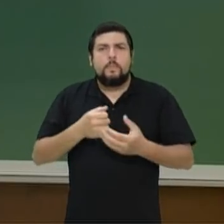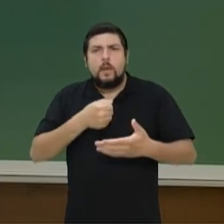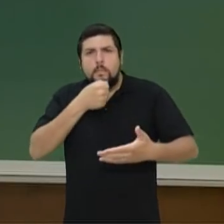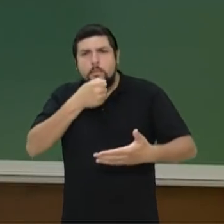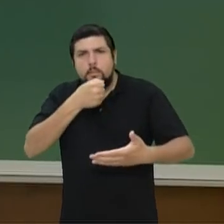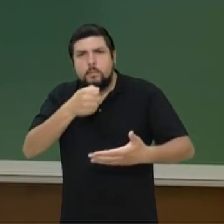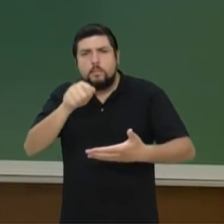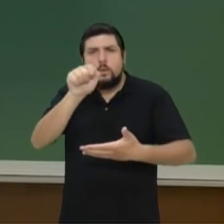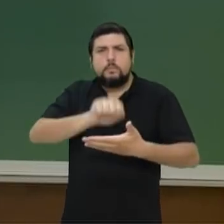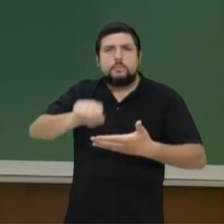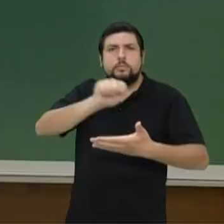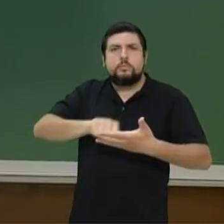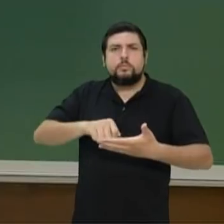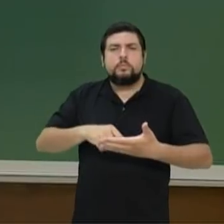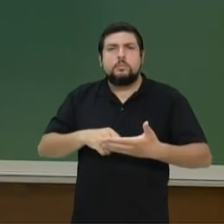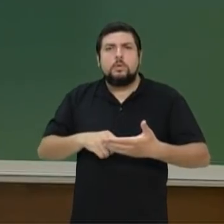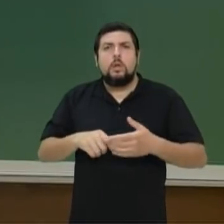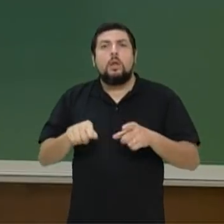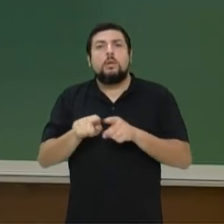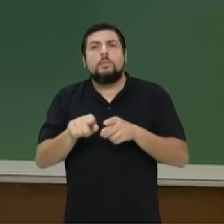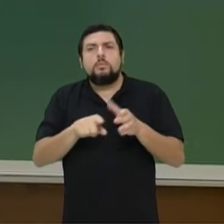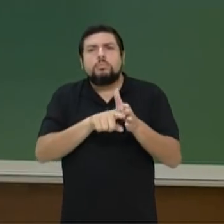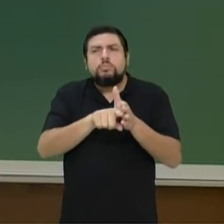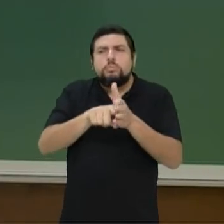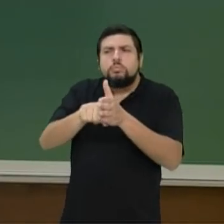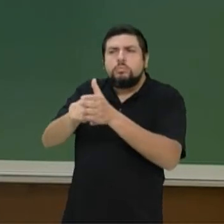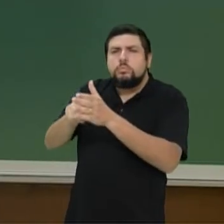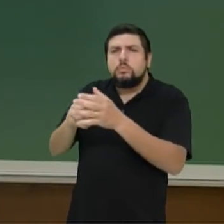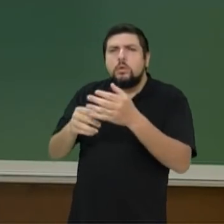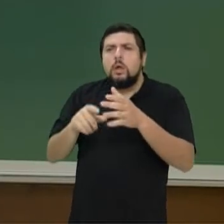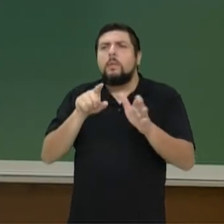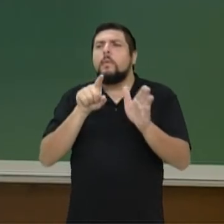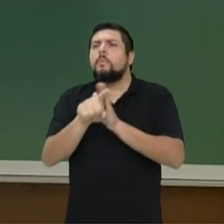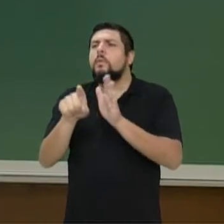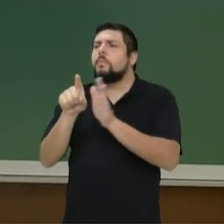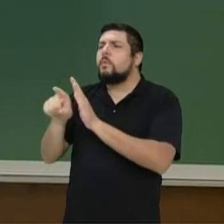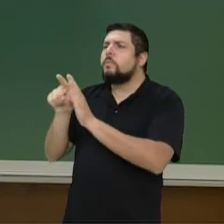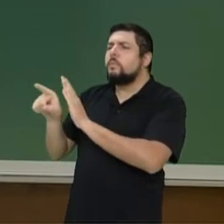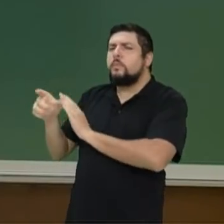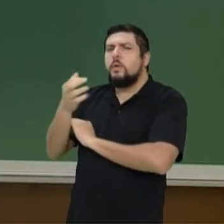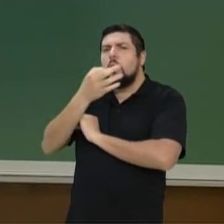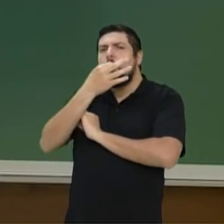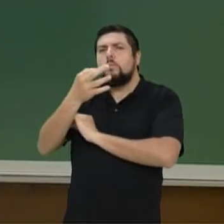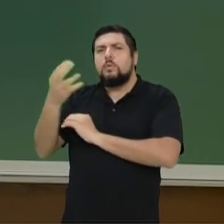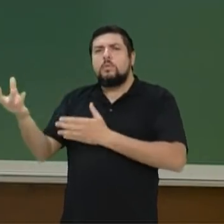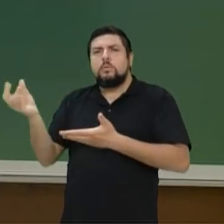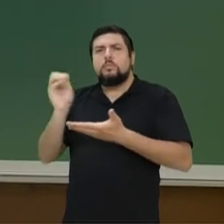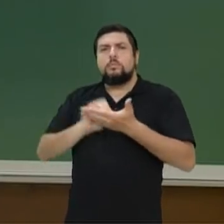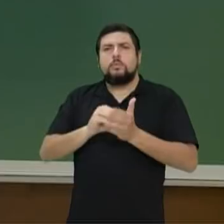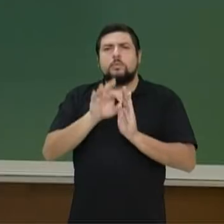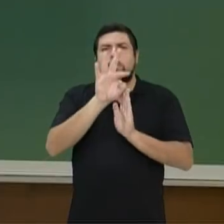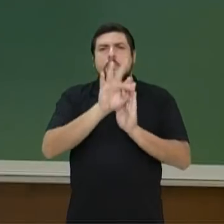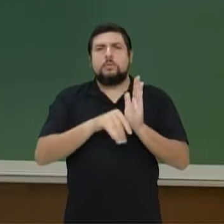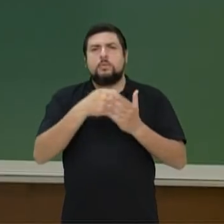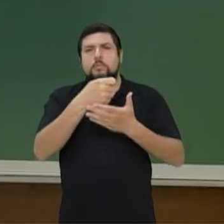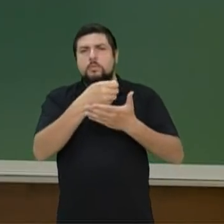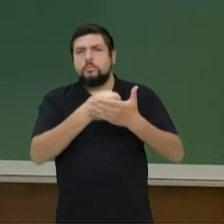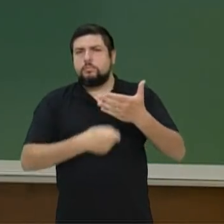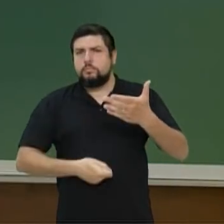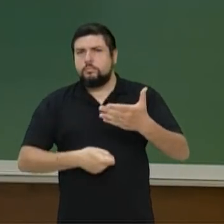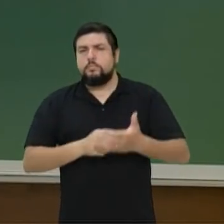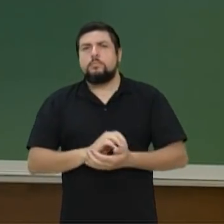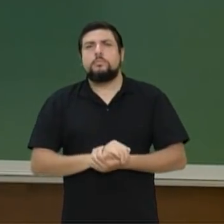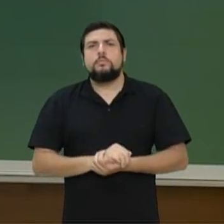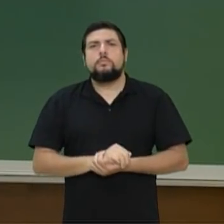reportagens, não é mesmo? Eu posso perguntar a opinião de um, enfim, a opinião do outro e colocar ali no texto, tá certo?